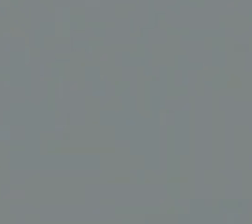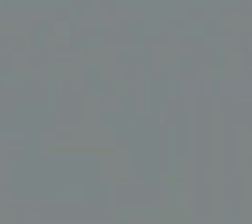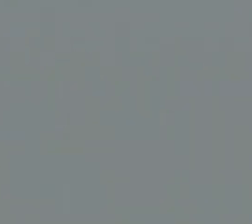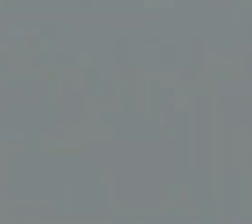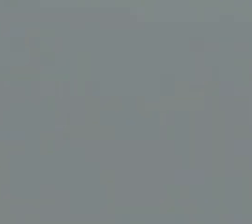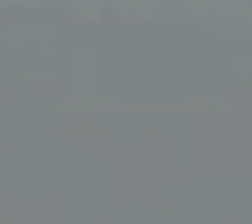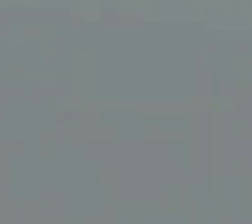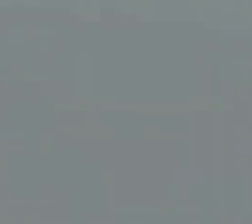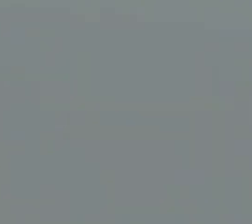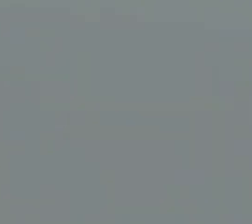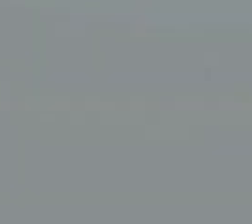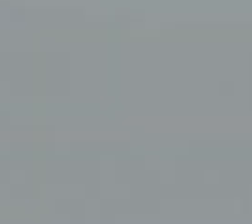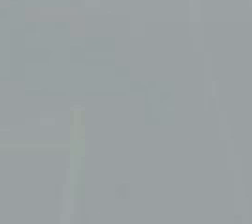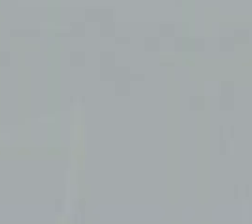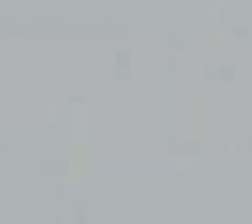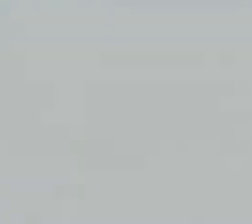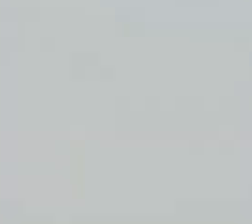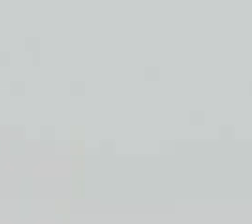a